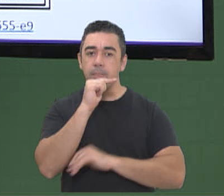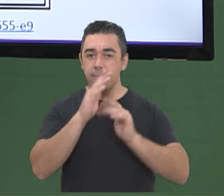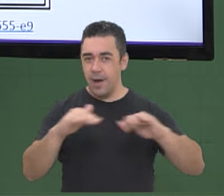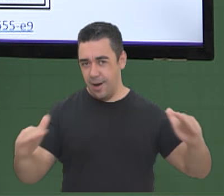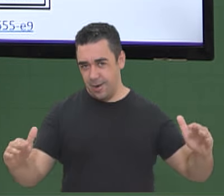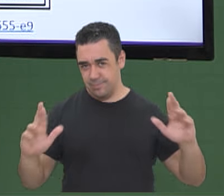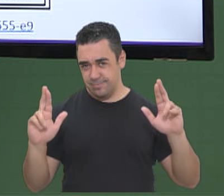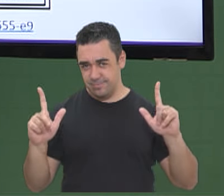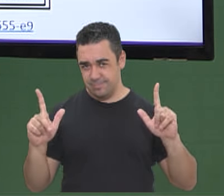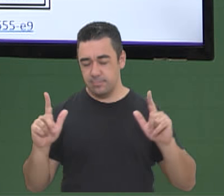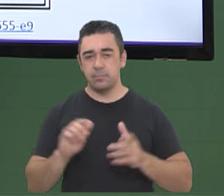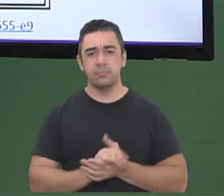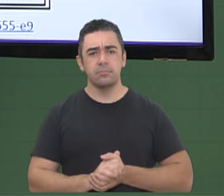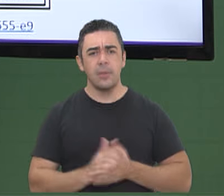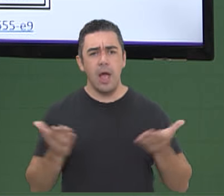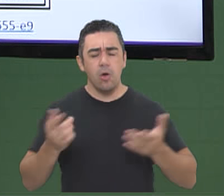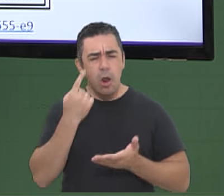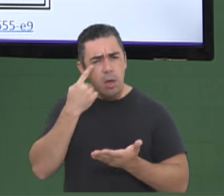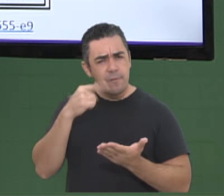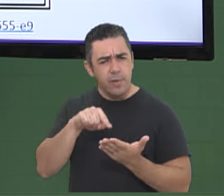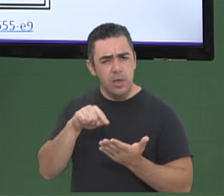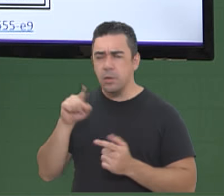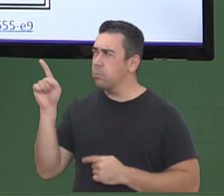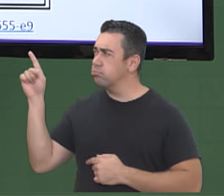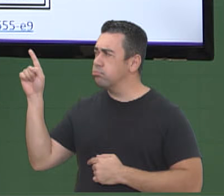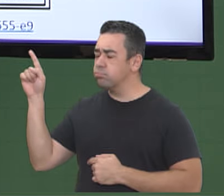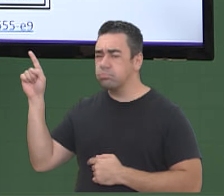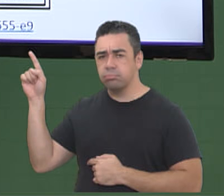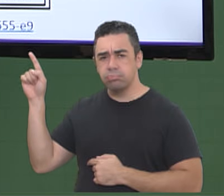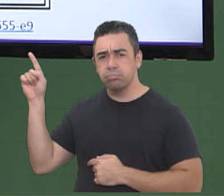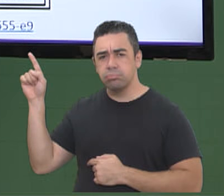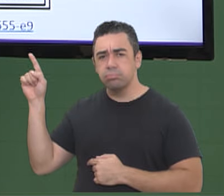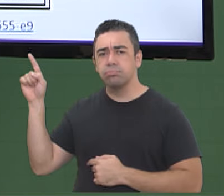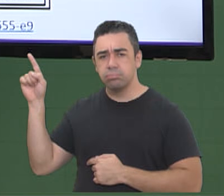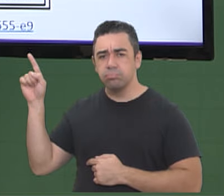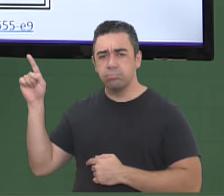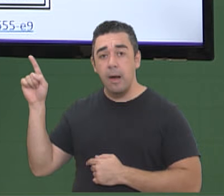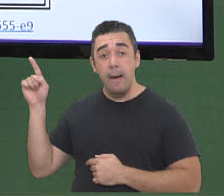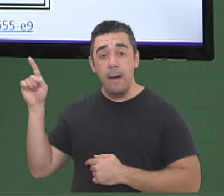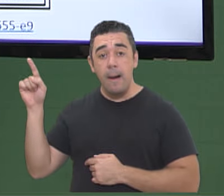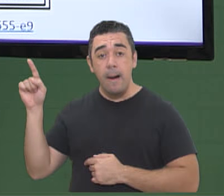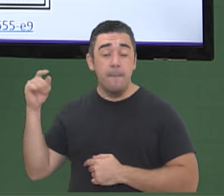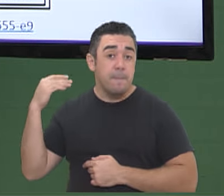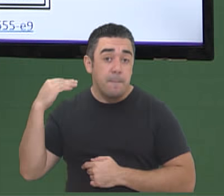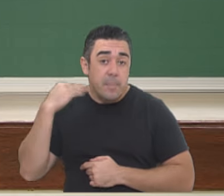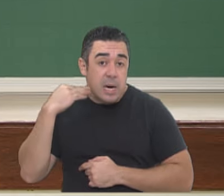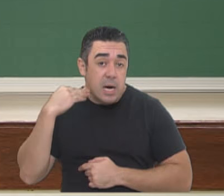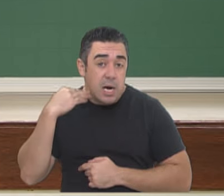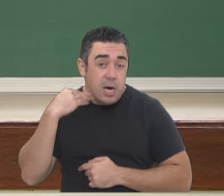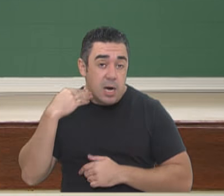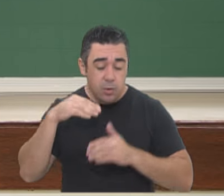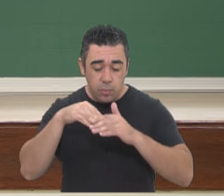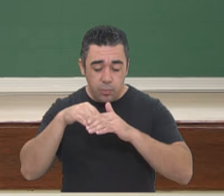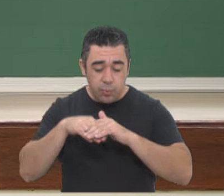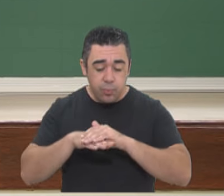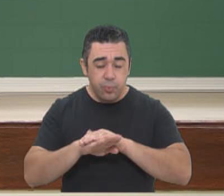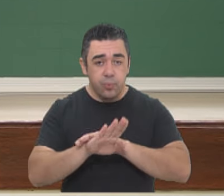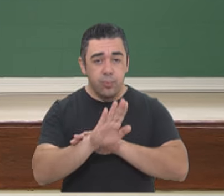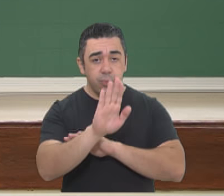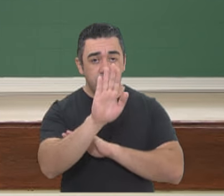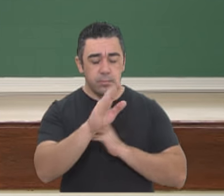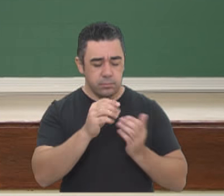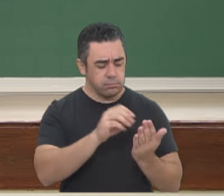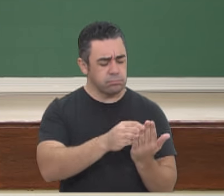aqui, extrato de banco, né? Quando a gente vai lá no banco e tira para ver qual a movimentação da nossa conta